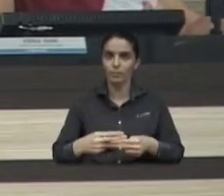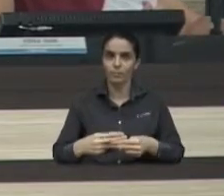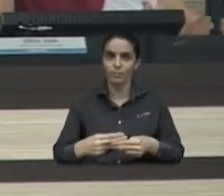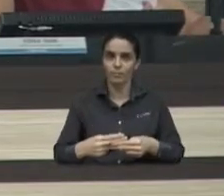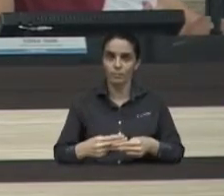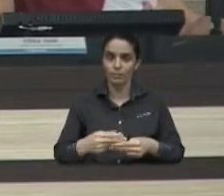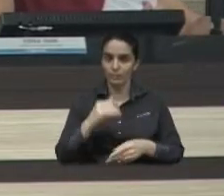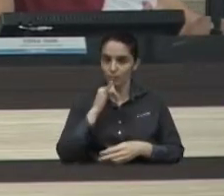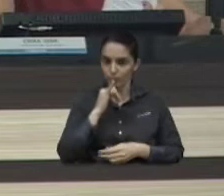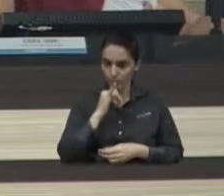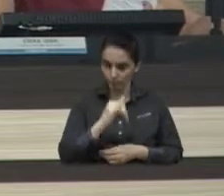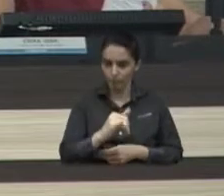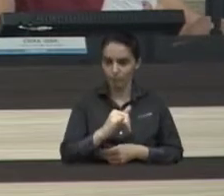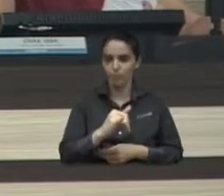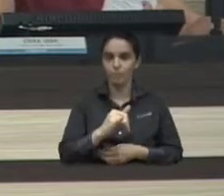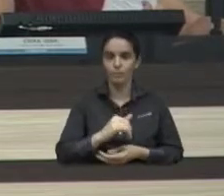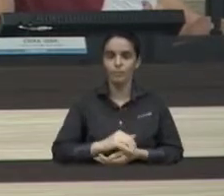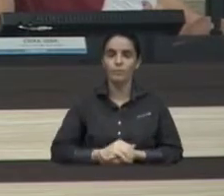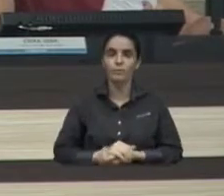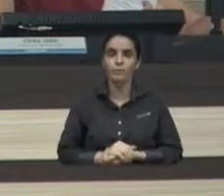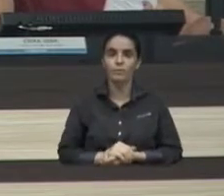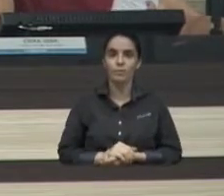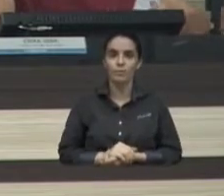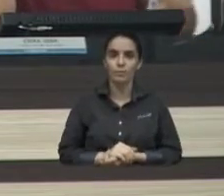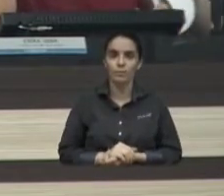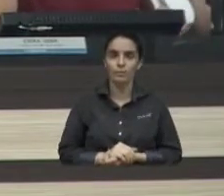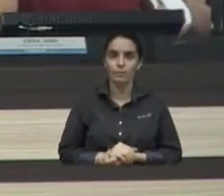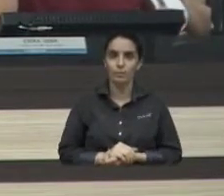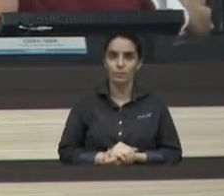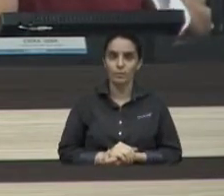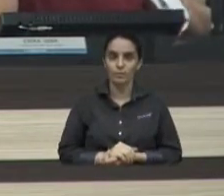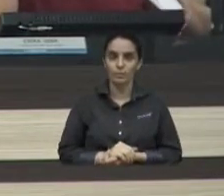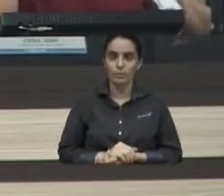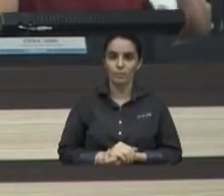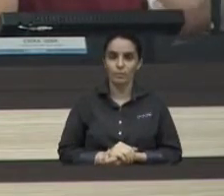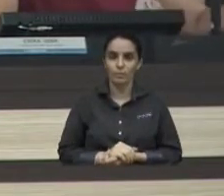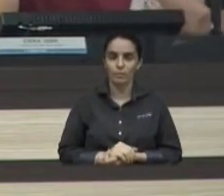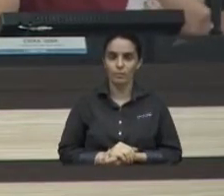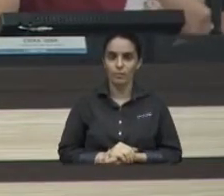fazer um comunicado que